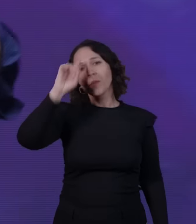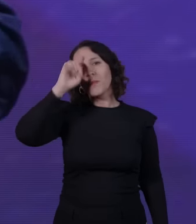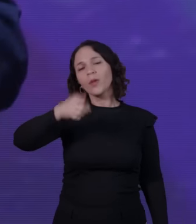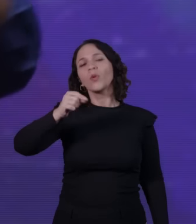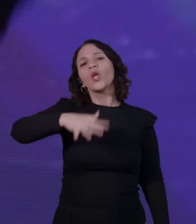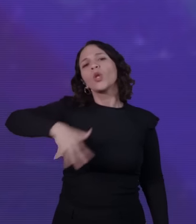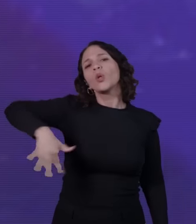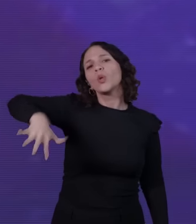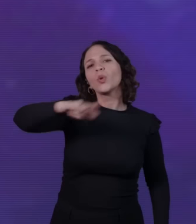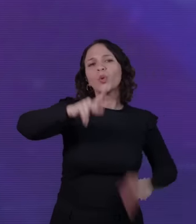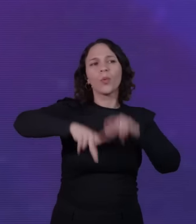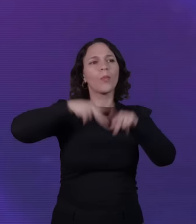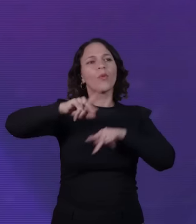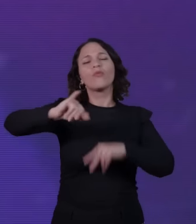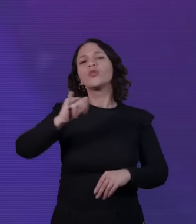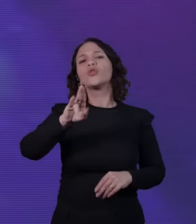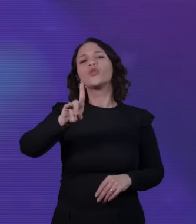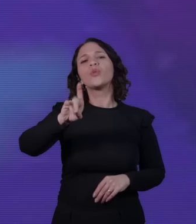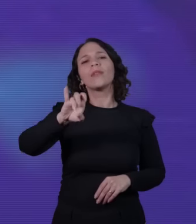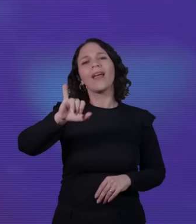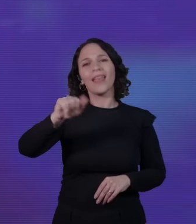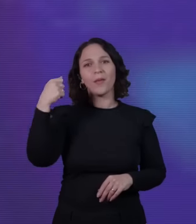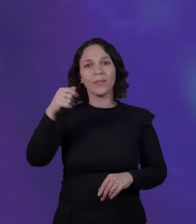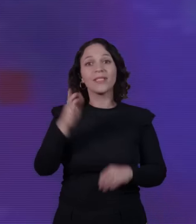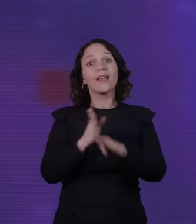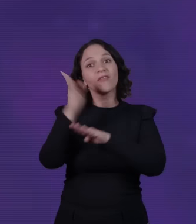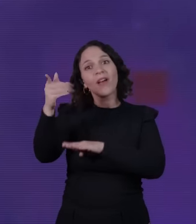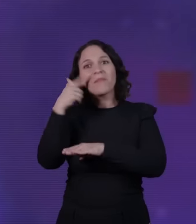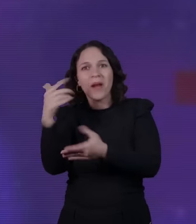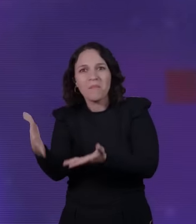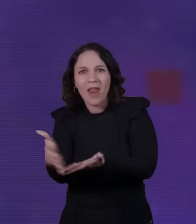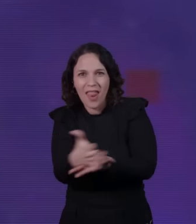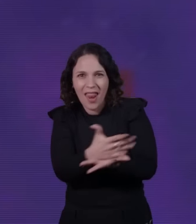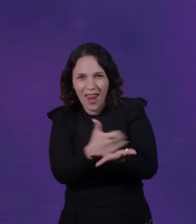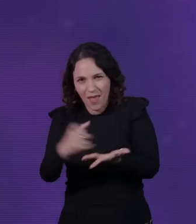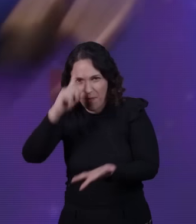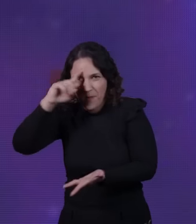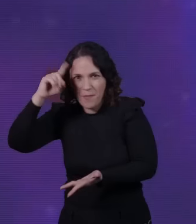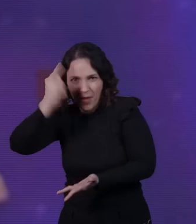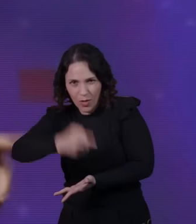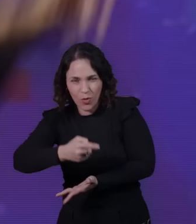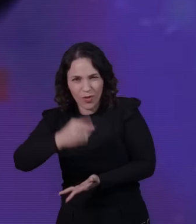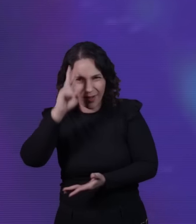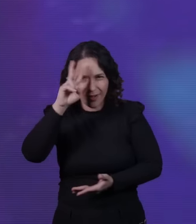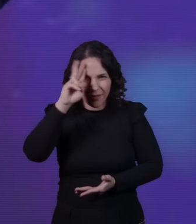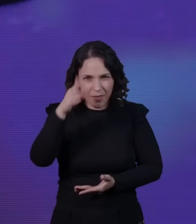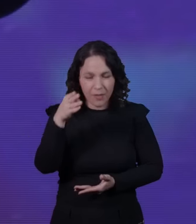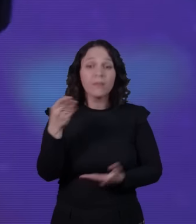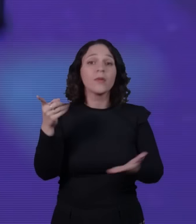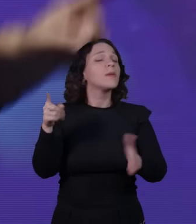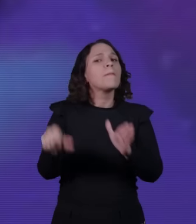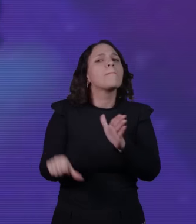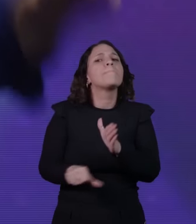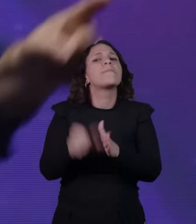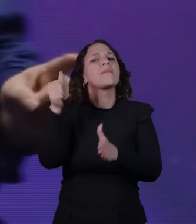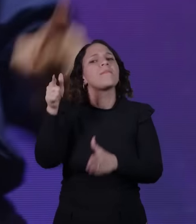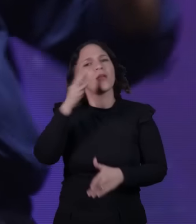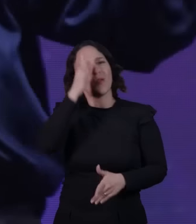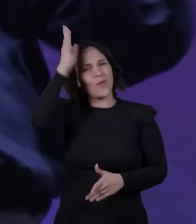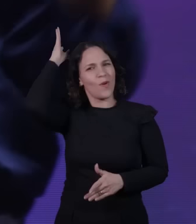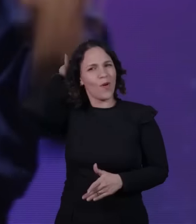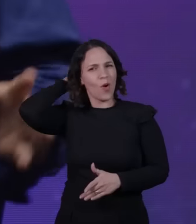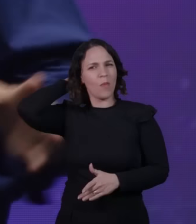Judéia devia subir para fazer o censo, lembram? Por decreto do imperador César Augusto, ele foi o primeiro imperador